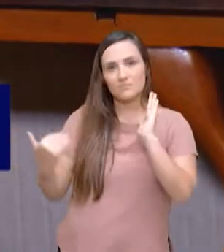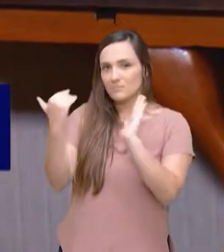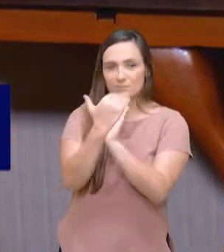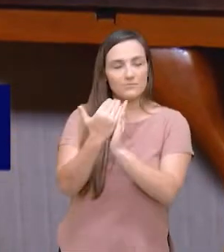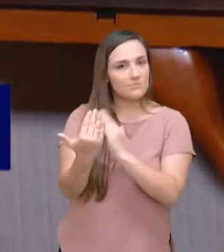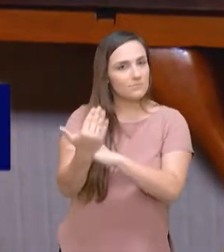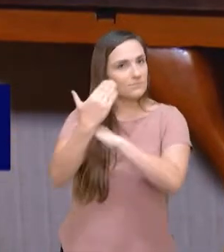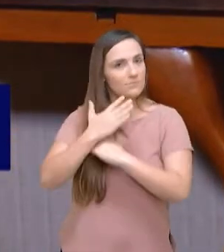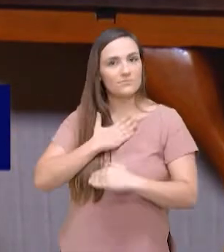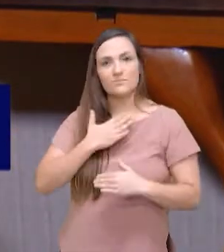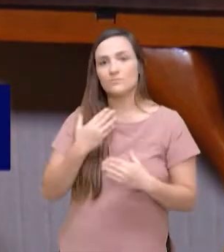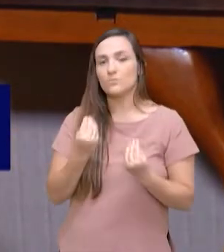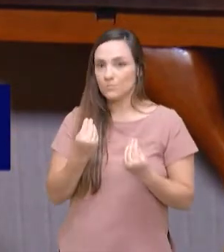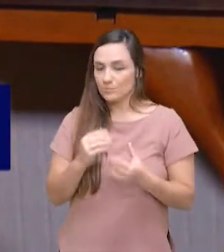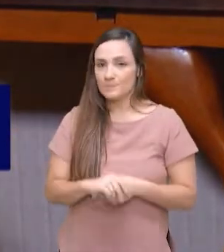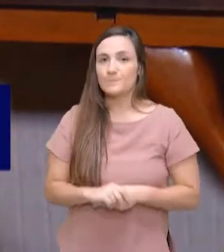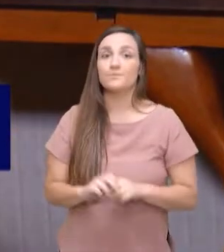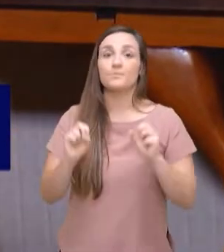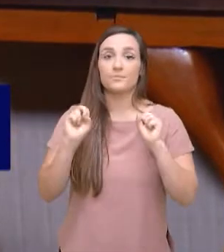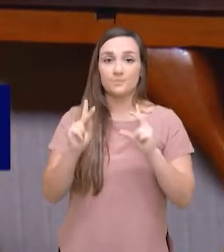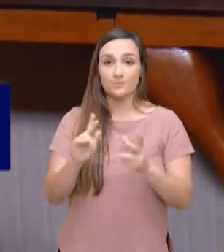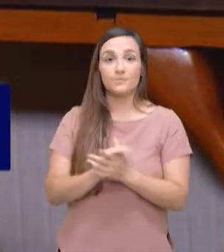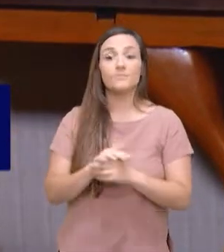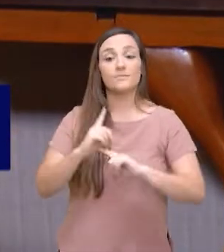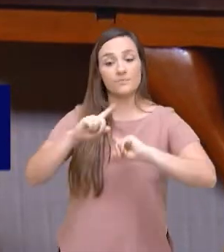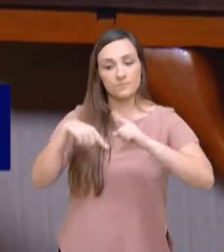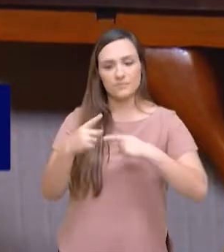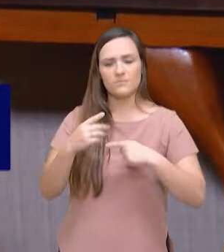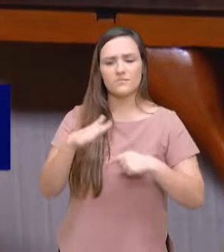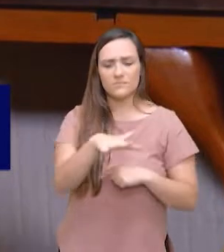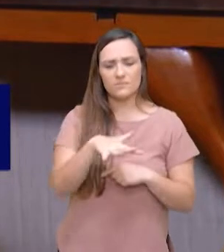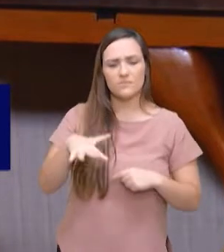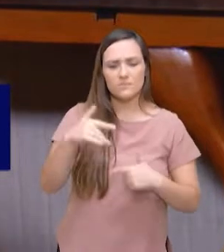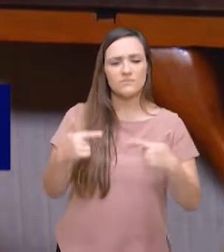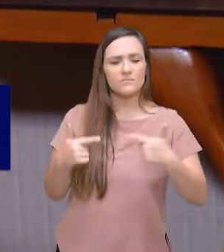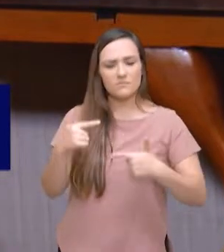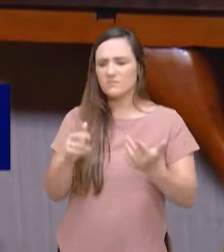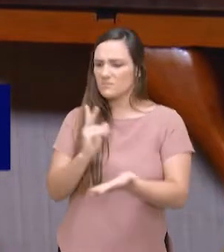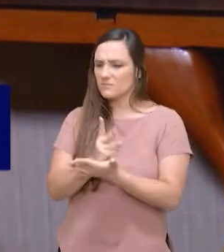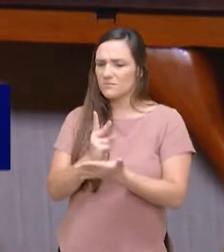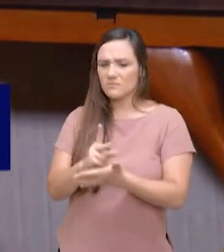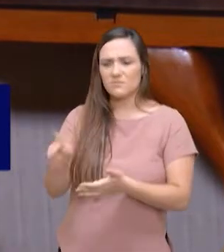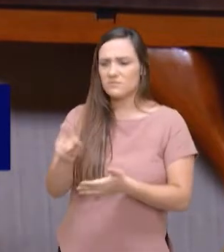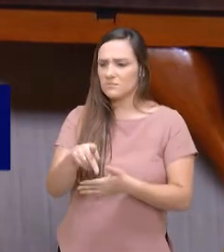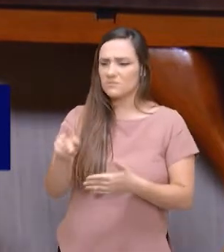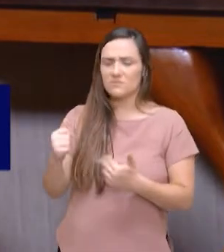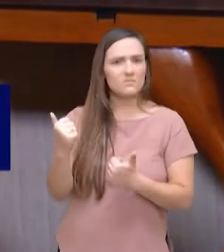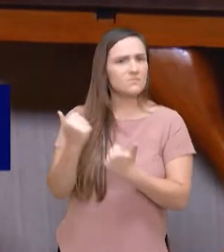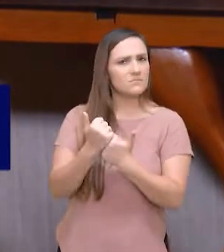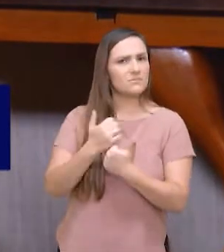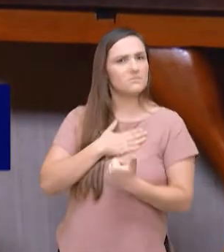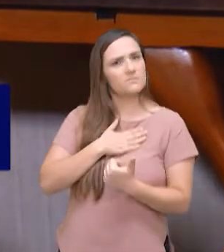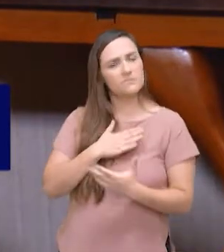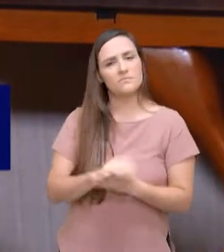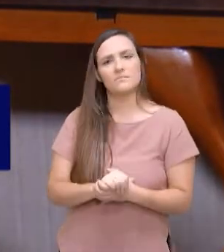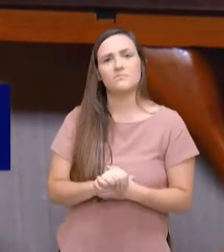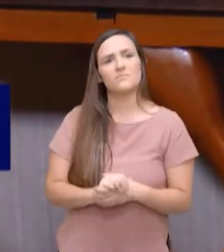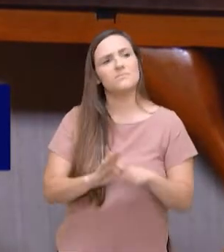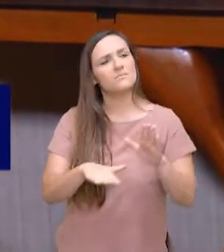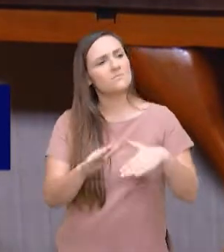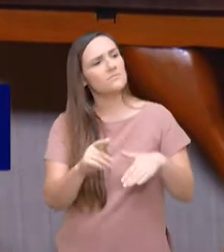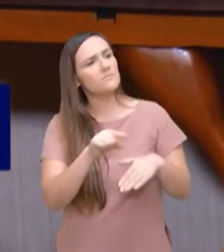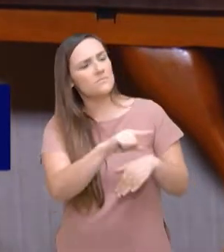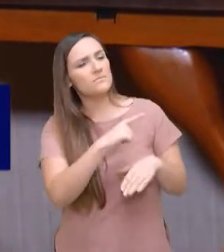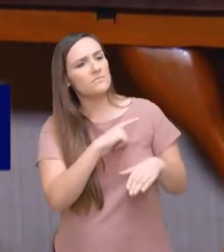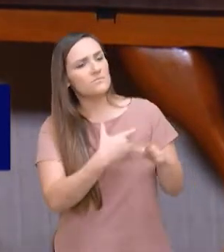deram. E durante a minha carreira política, sempre eles me apoiaram. De vez em quando eu encontro um